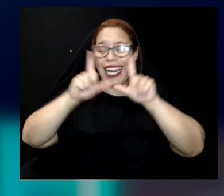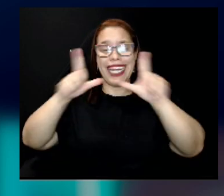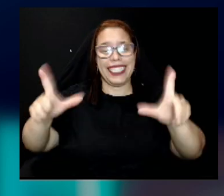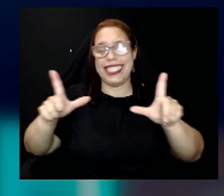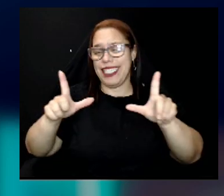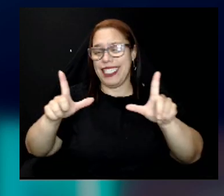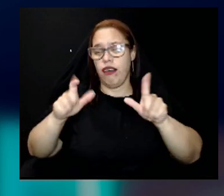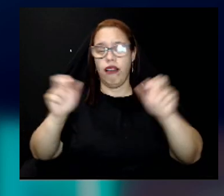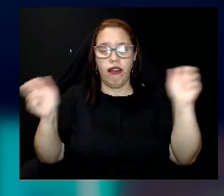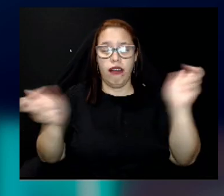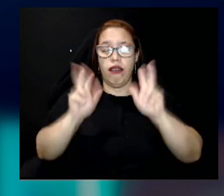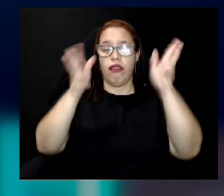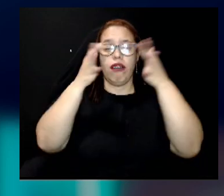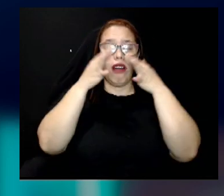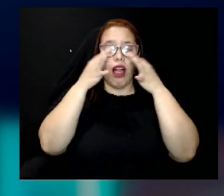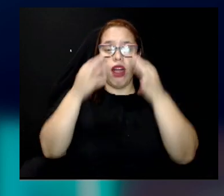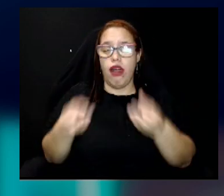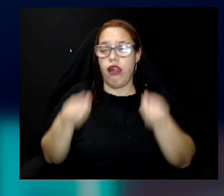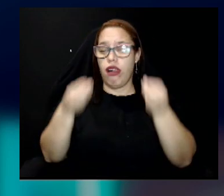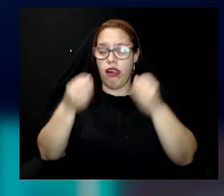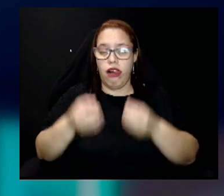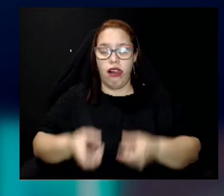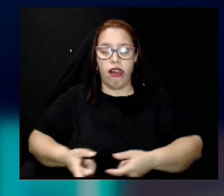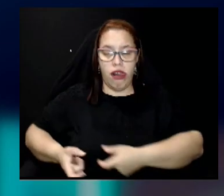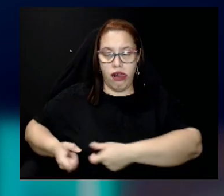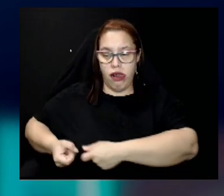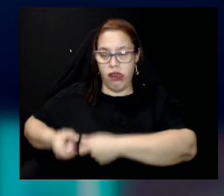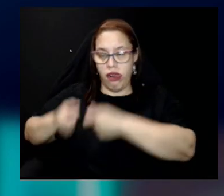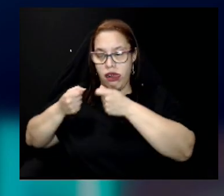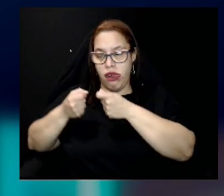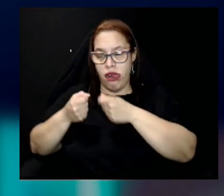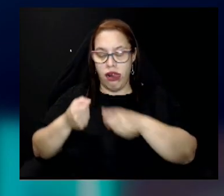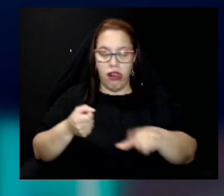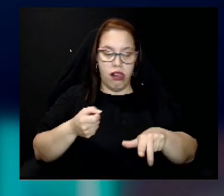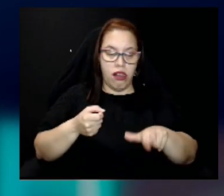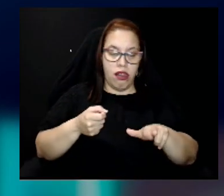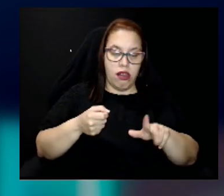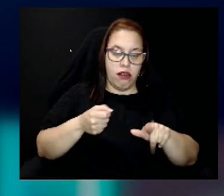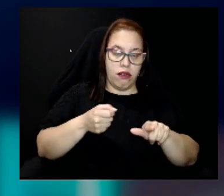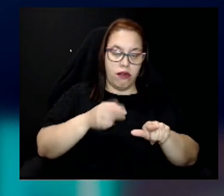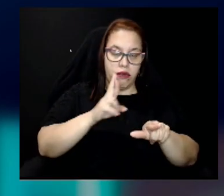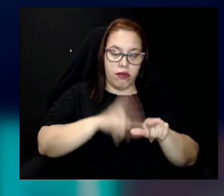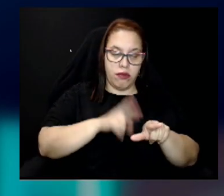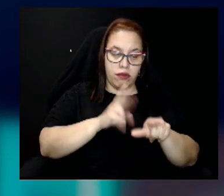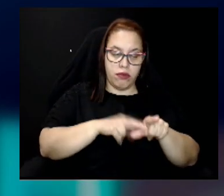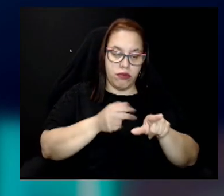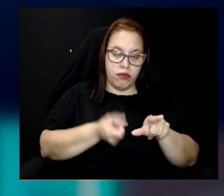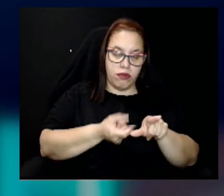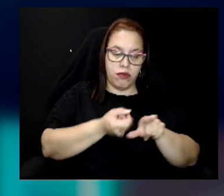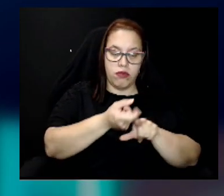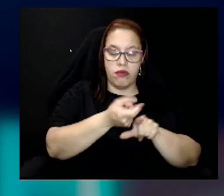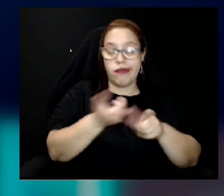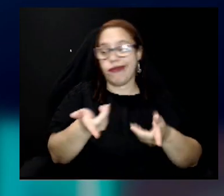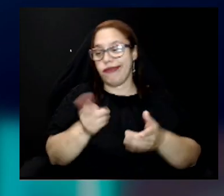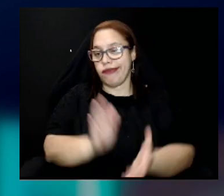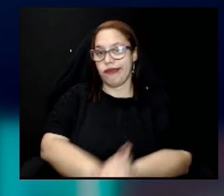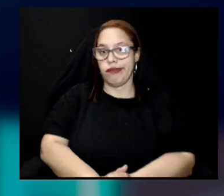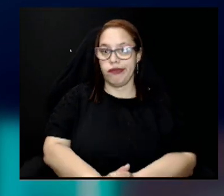atenção, tal como o câncer de mama, tal como o câncer da próstata na população masculina, especialmente porque